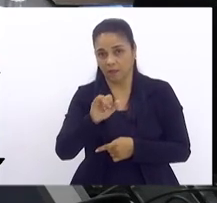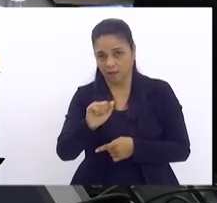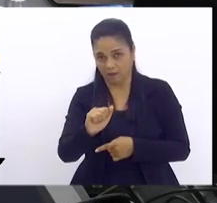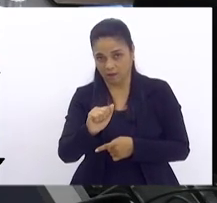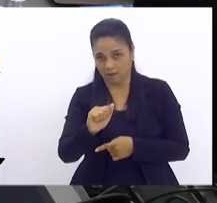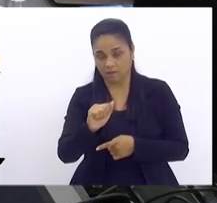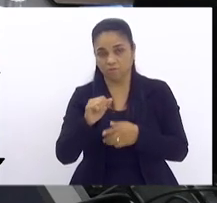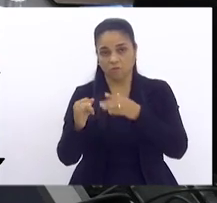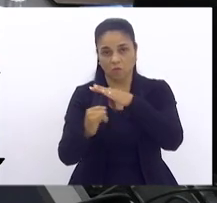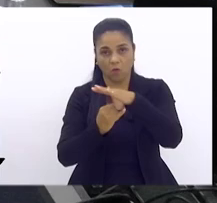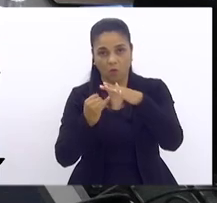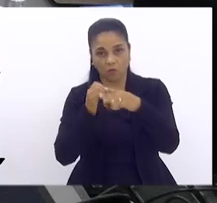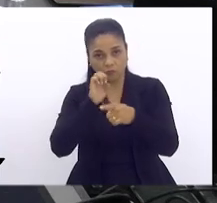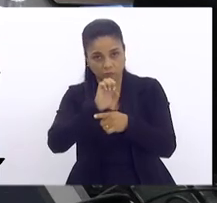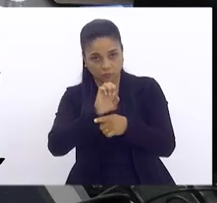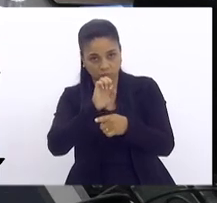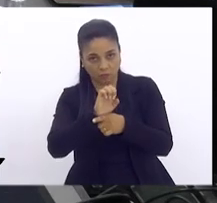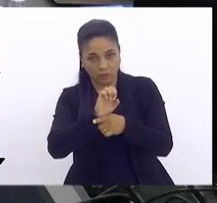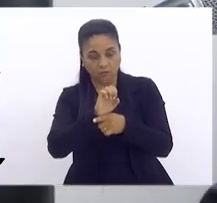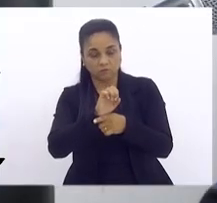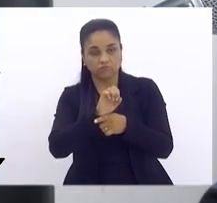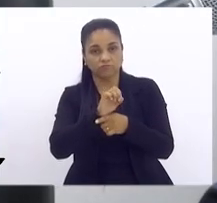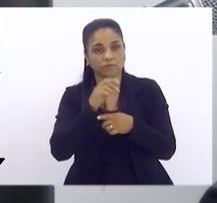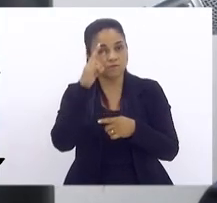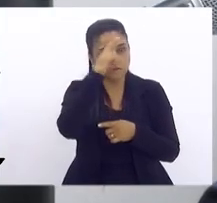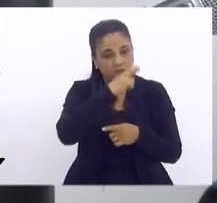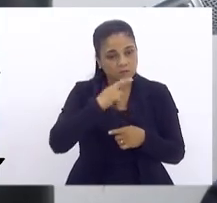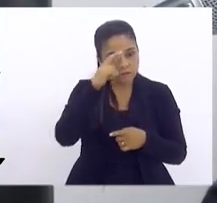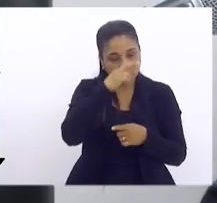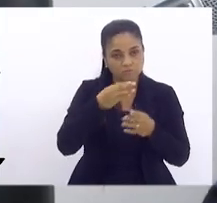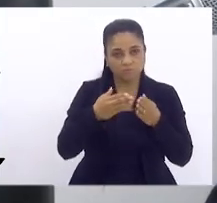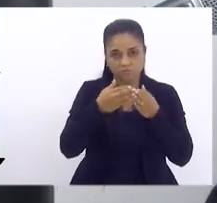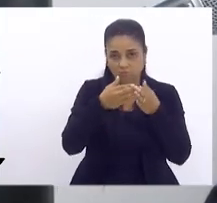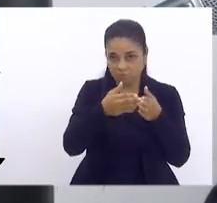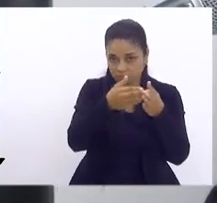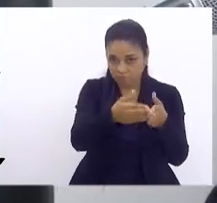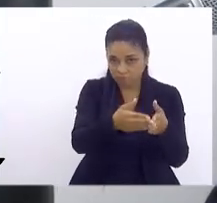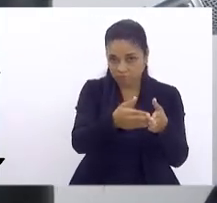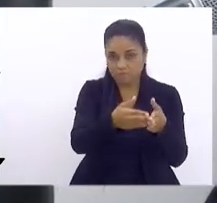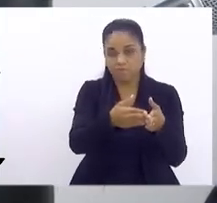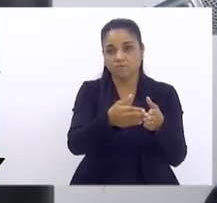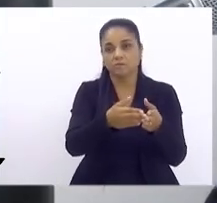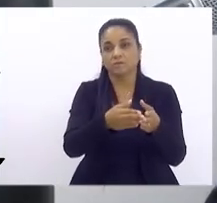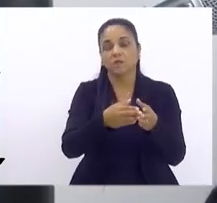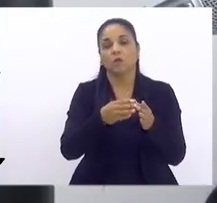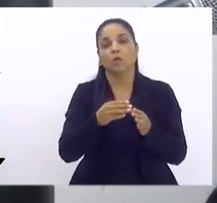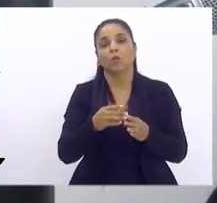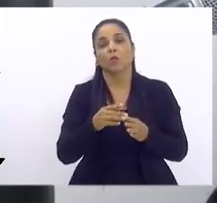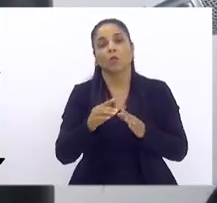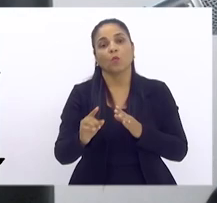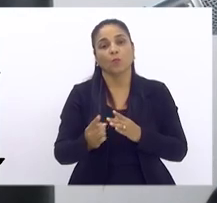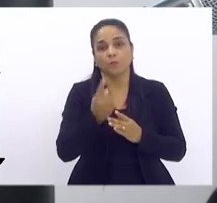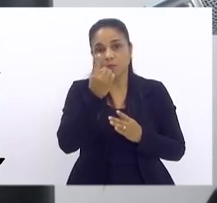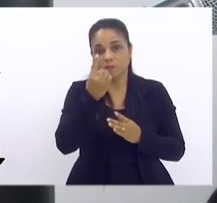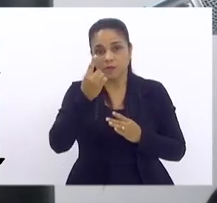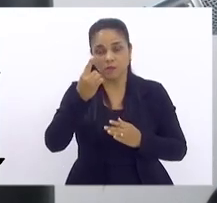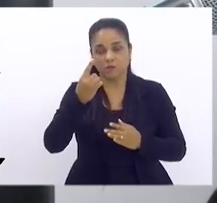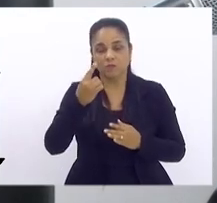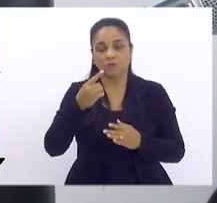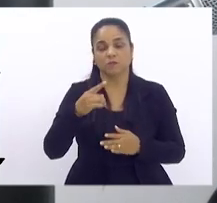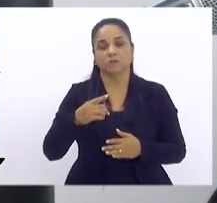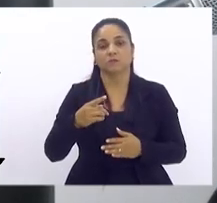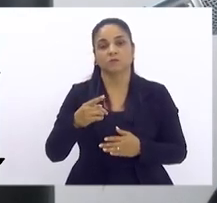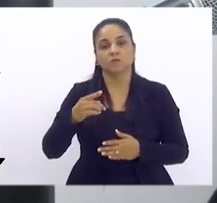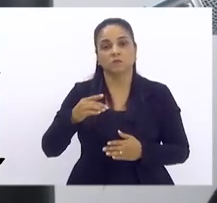remoção desses navios. Nesse contexto, o comando do primeiro naval, primeiro distrito